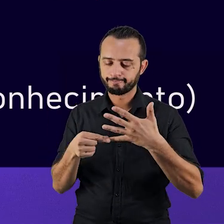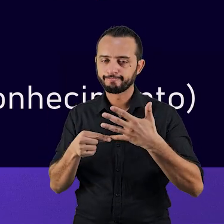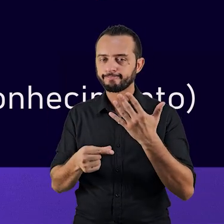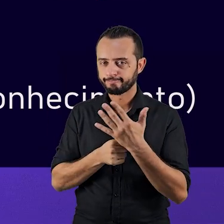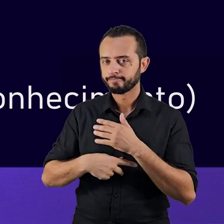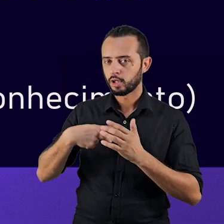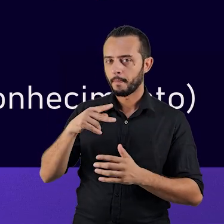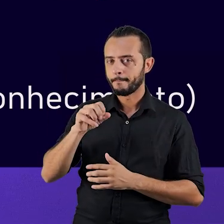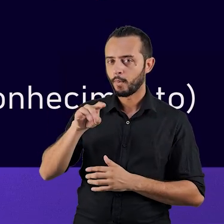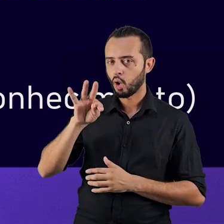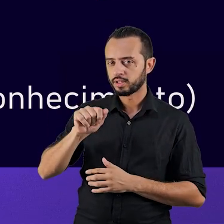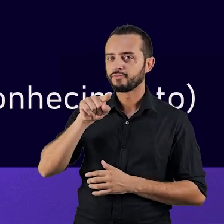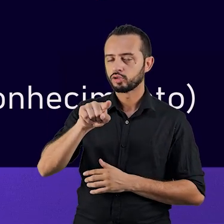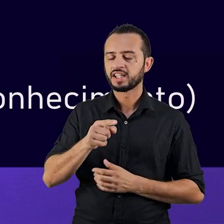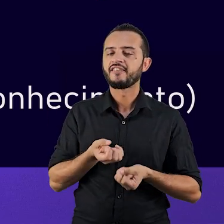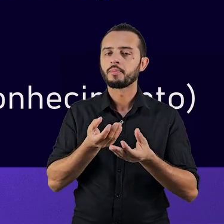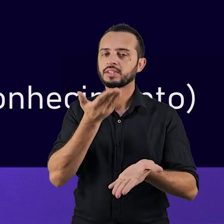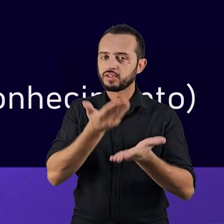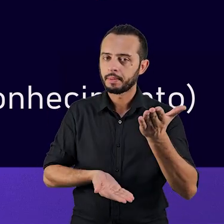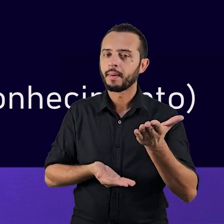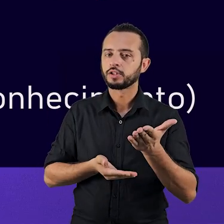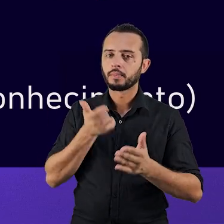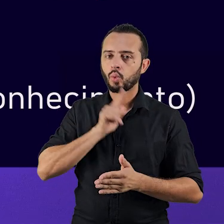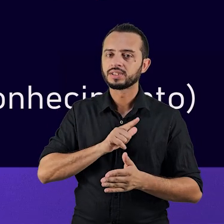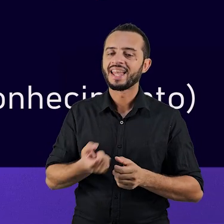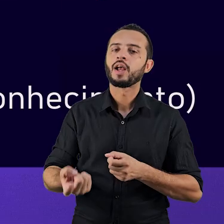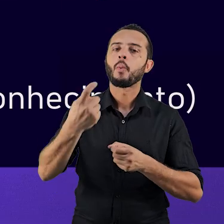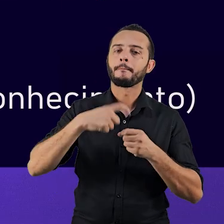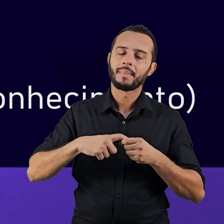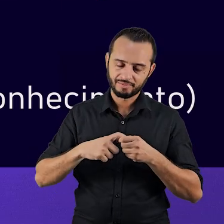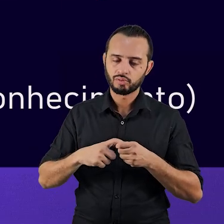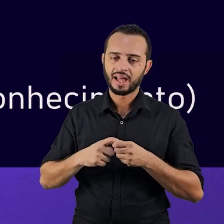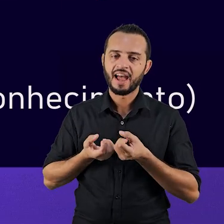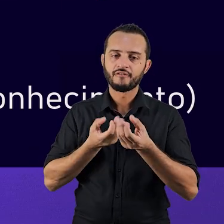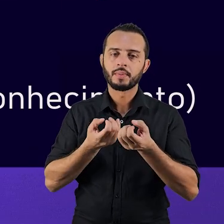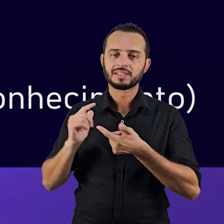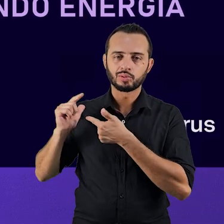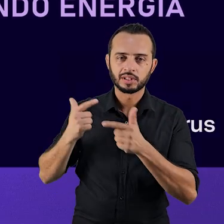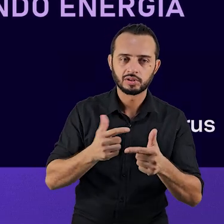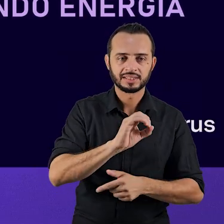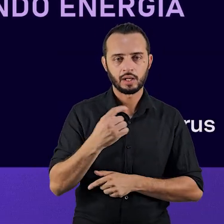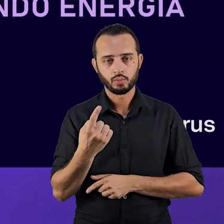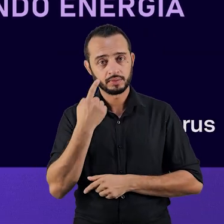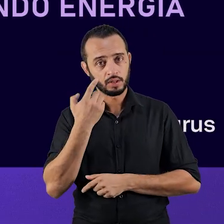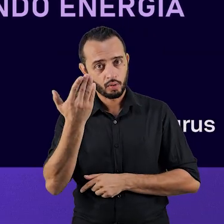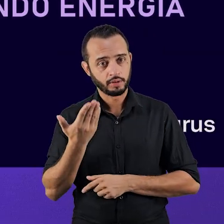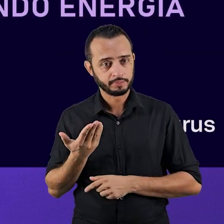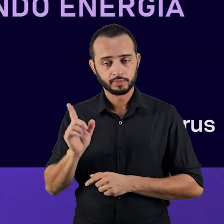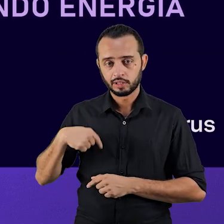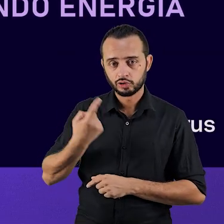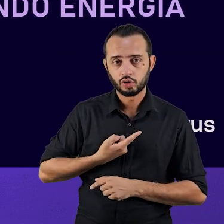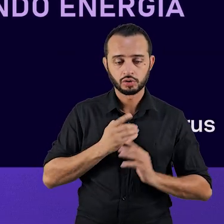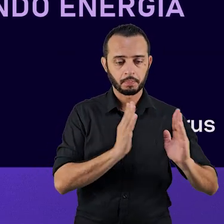única porta, você tem destruição de informação para recuperar a informação clássica 0 ou 1. Perfeito? Então, veja, nós